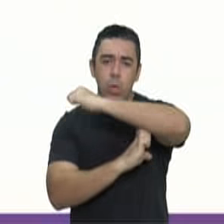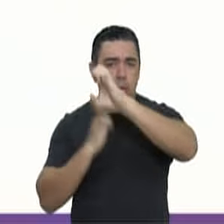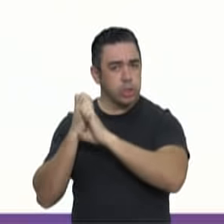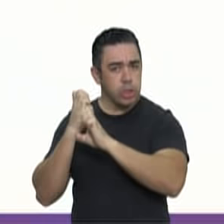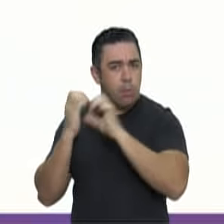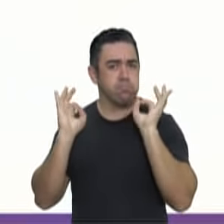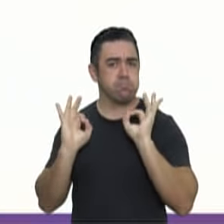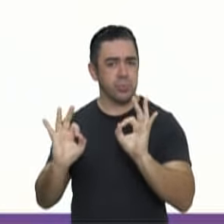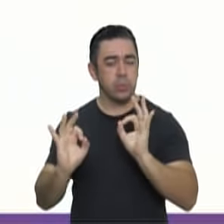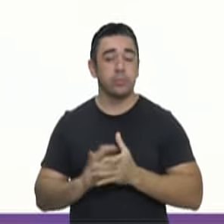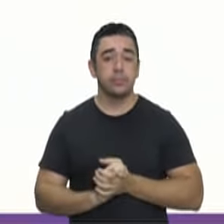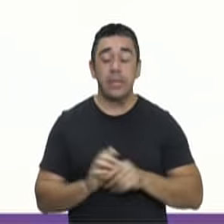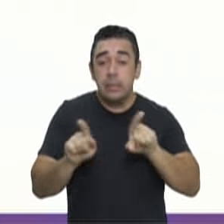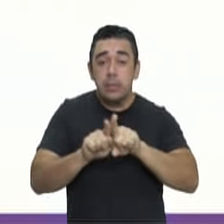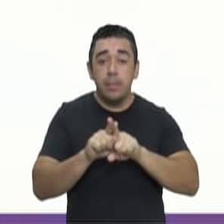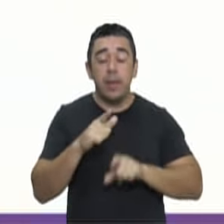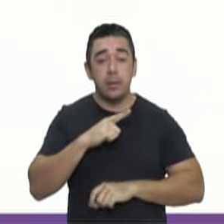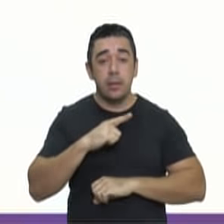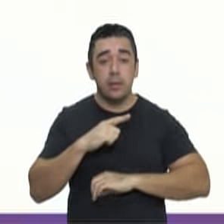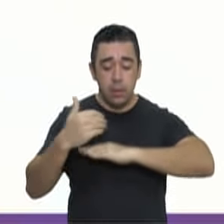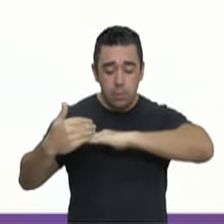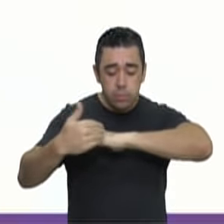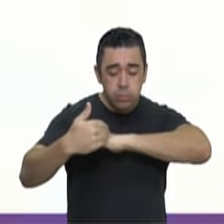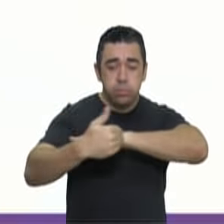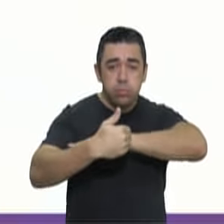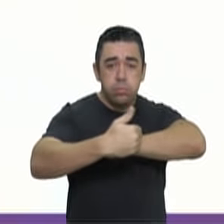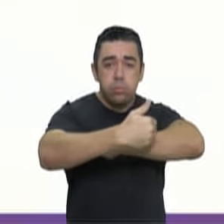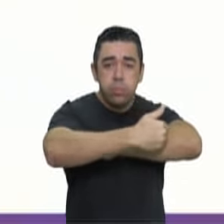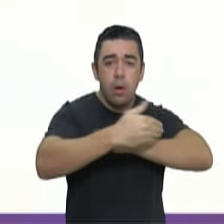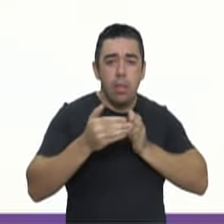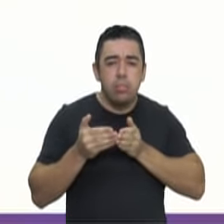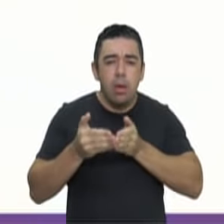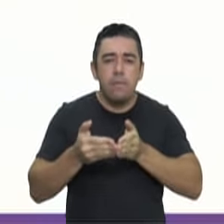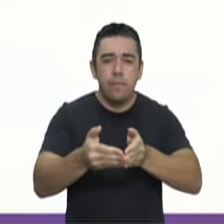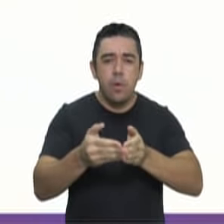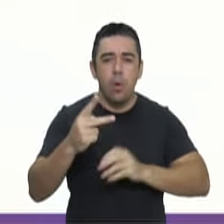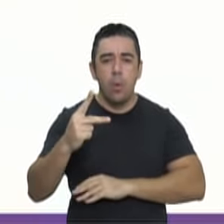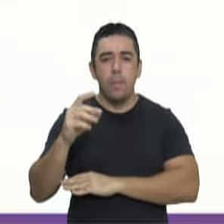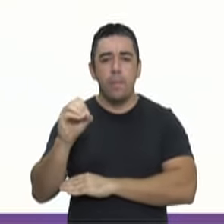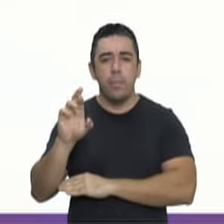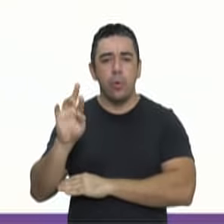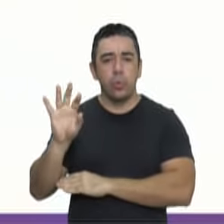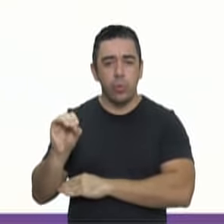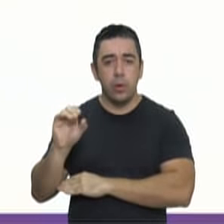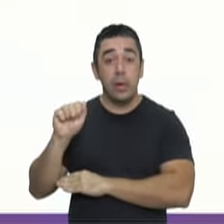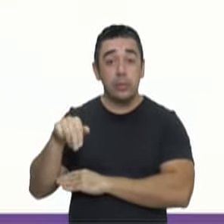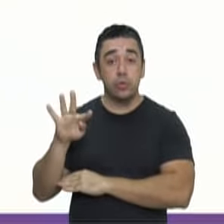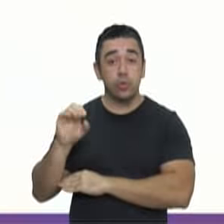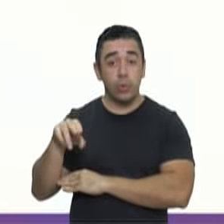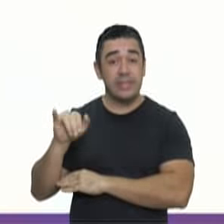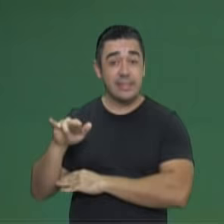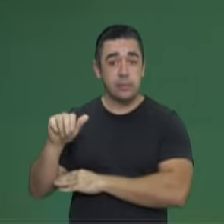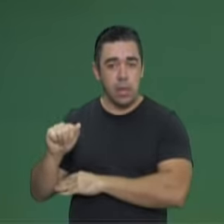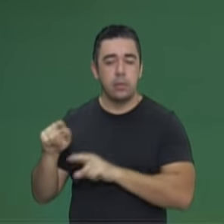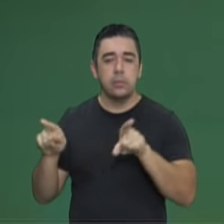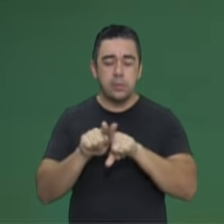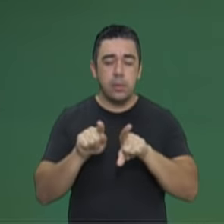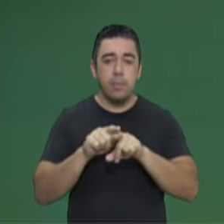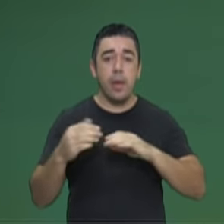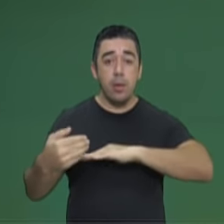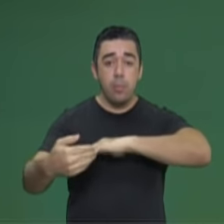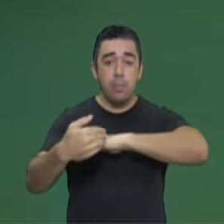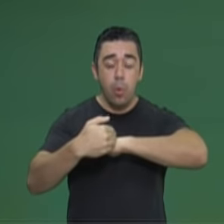Nós também temos portos no nosso estado, 2 portos que se destacam, Porto de Antonina e o Porto de Paranaguá,